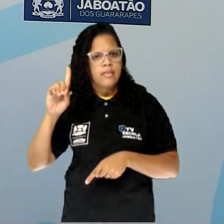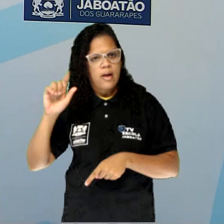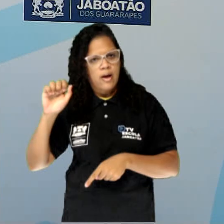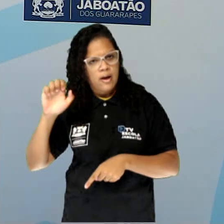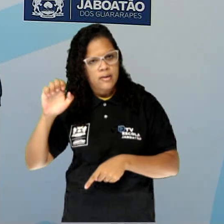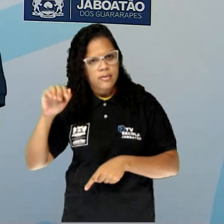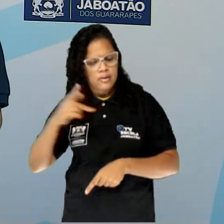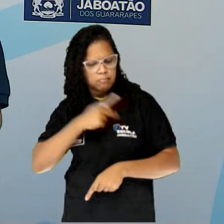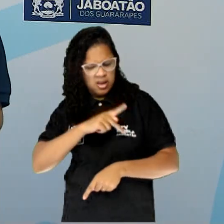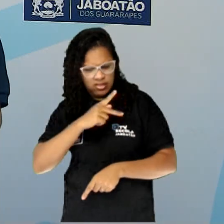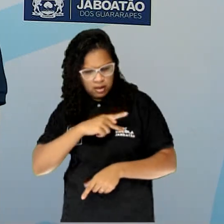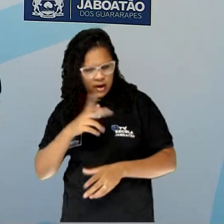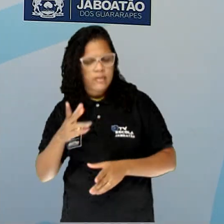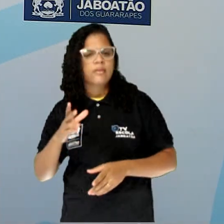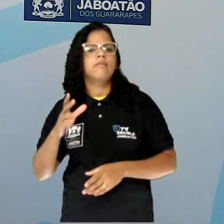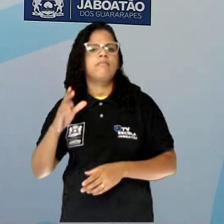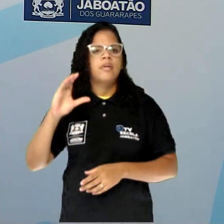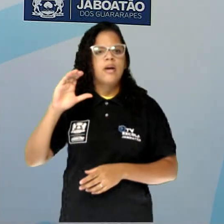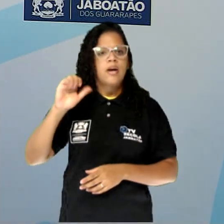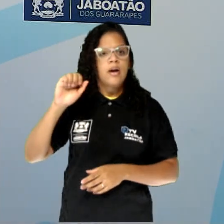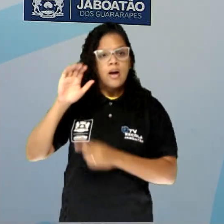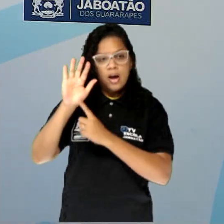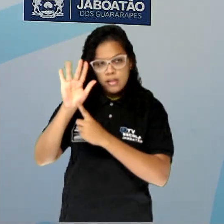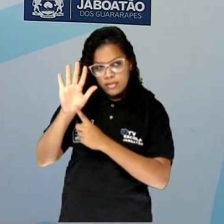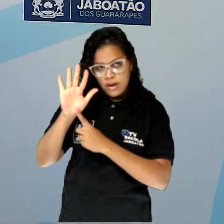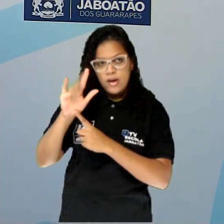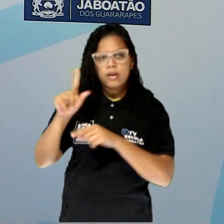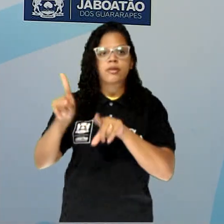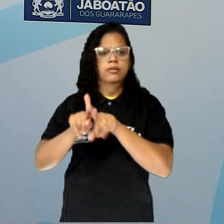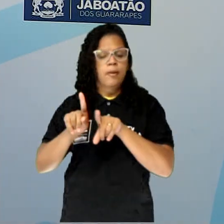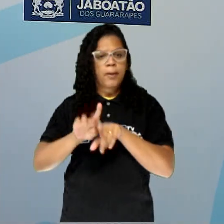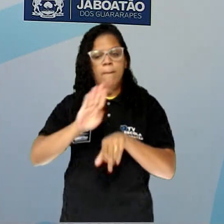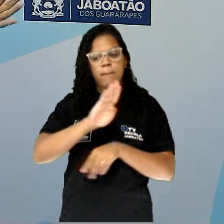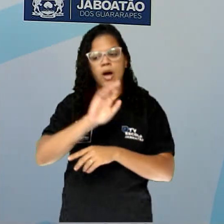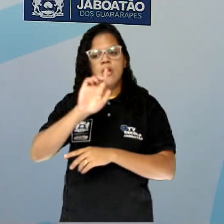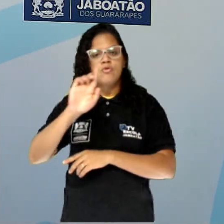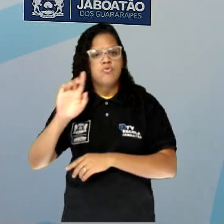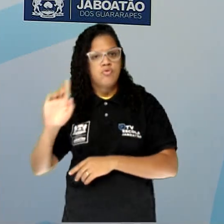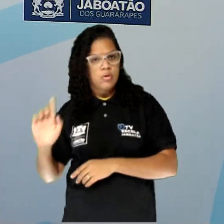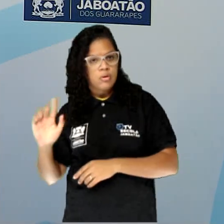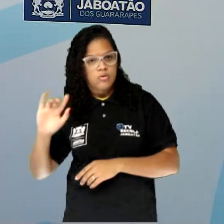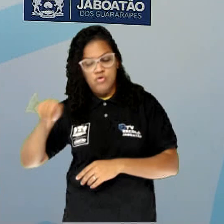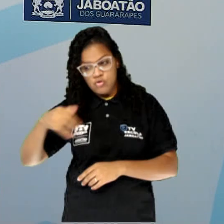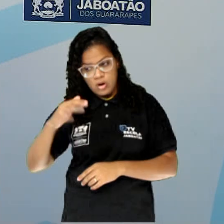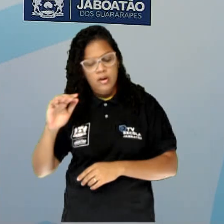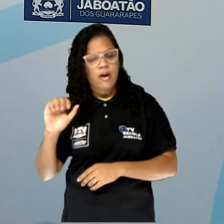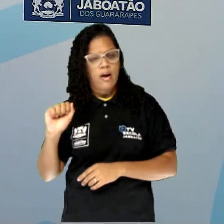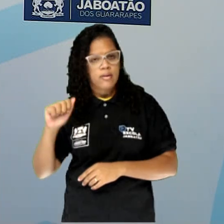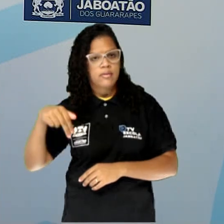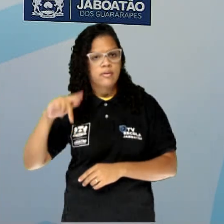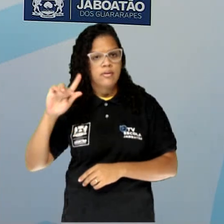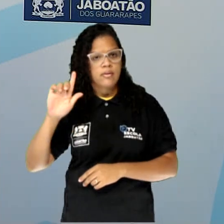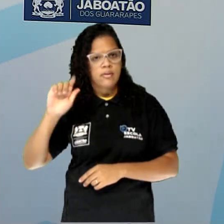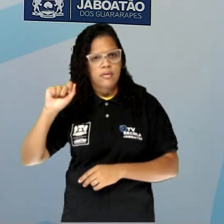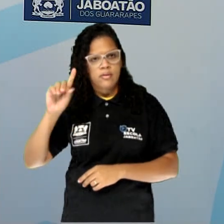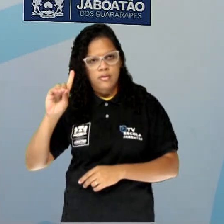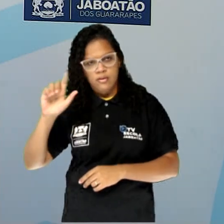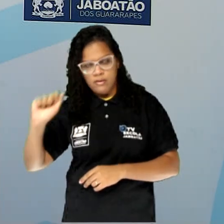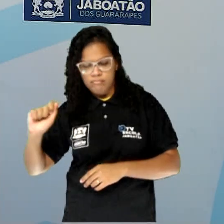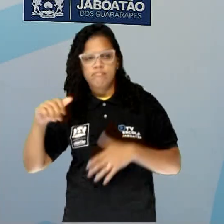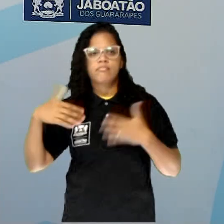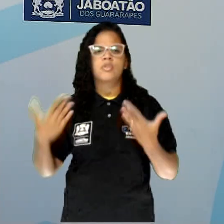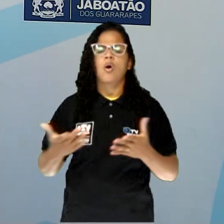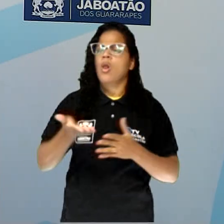e e Barra de Jangada. São diferentes, mas há algum tempo atrás, lá no